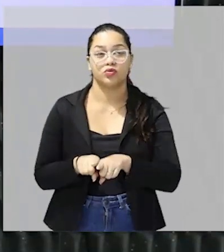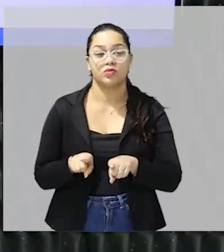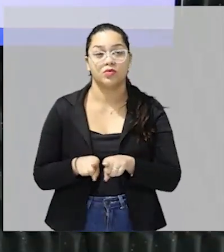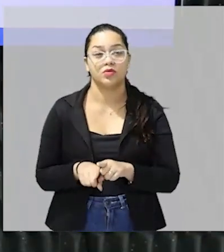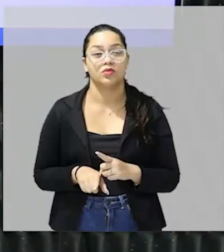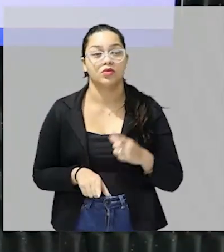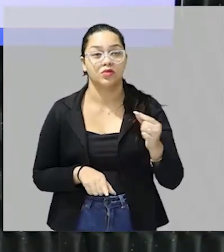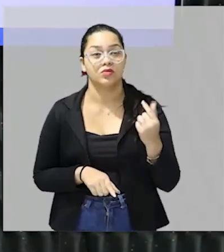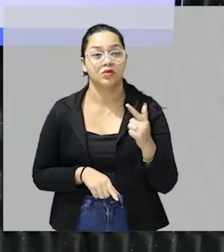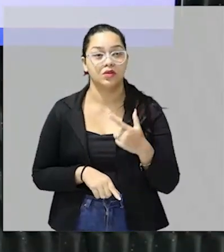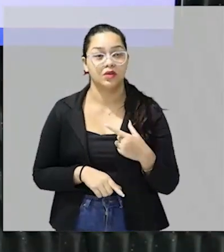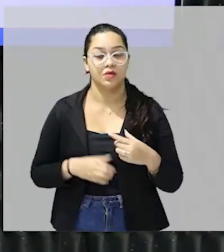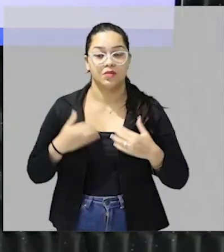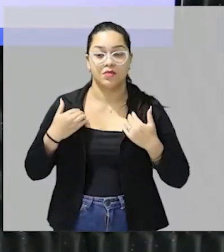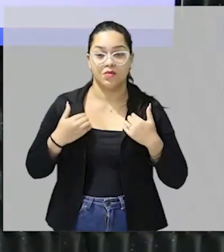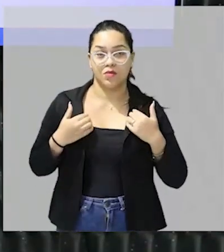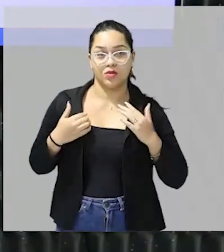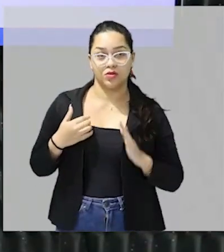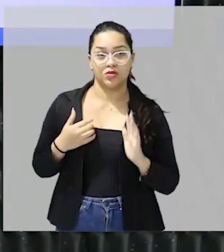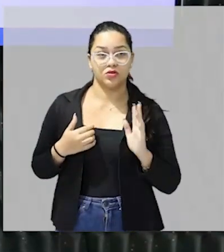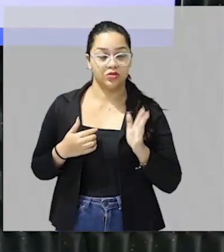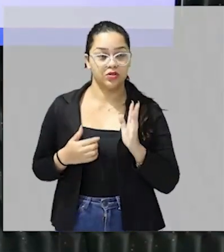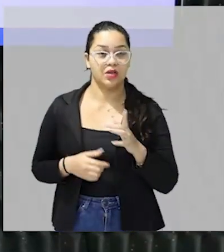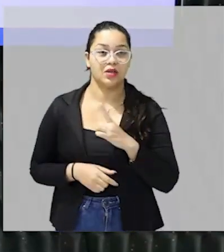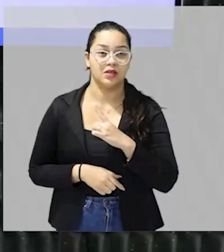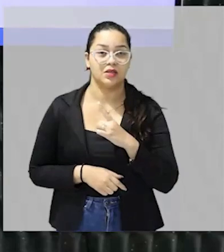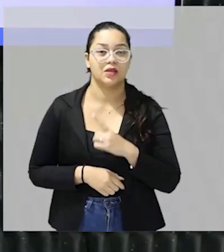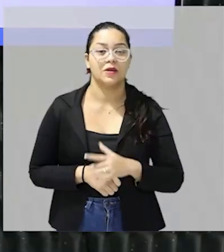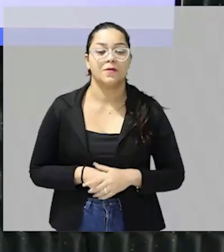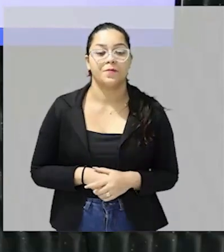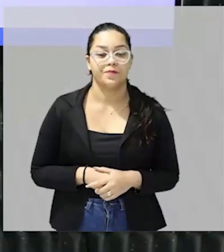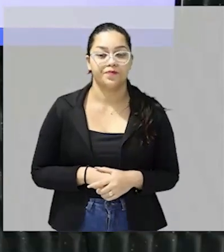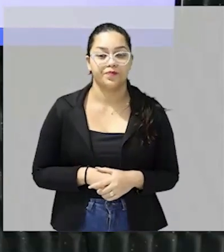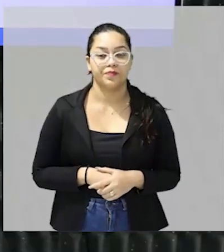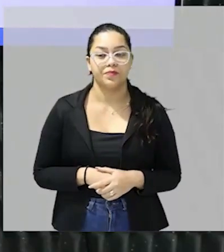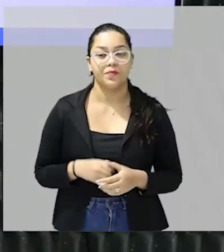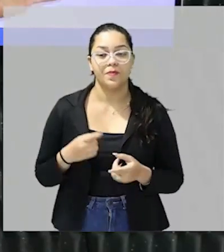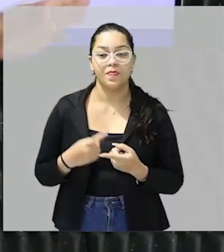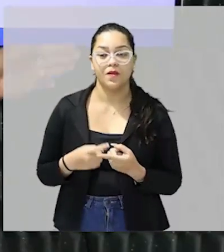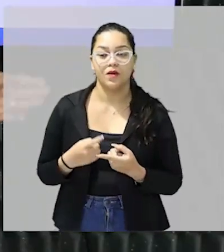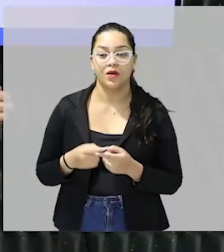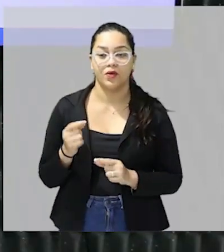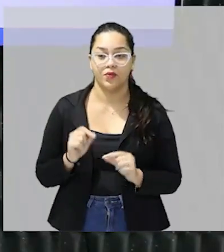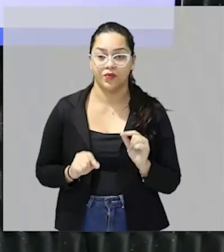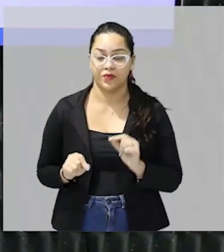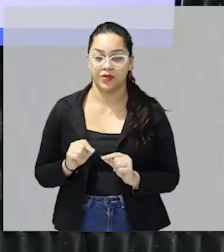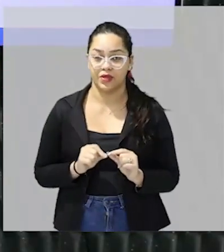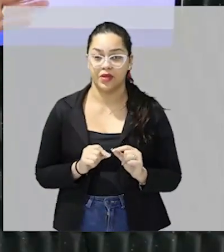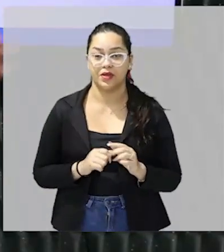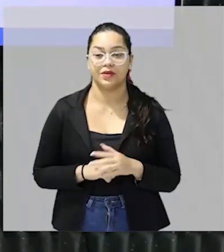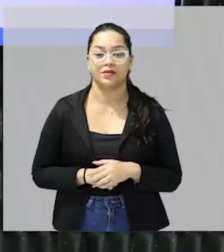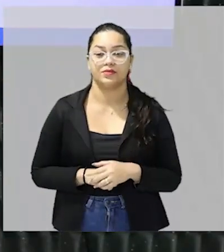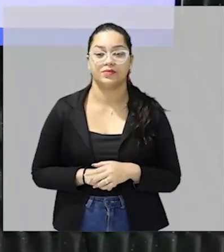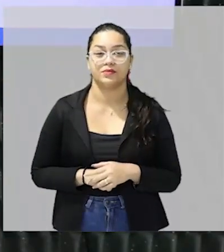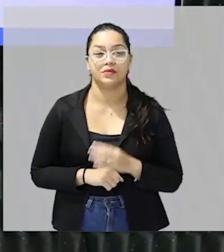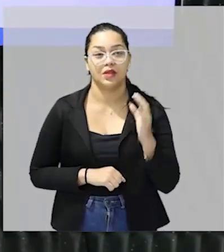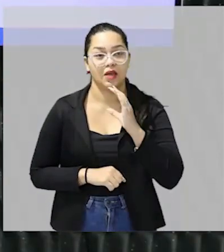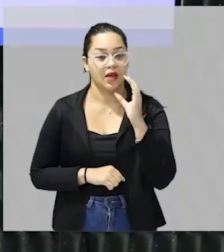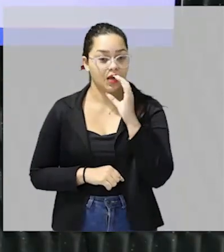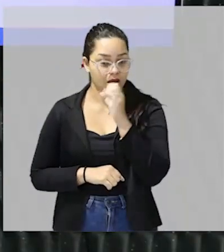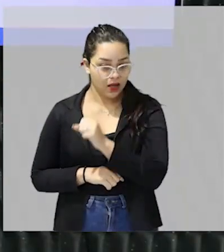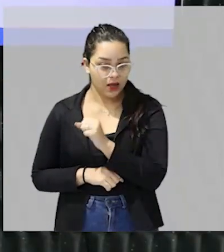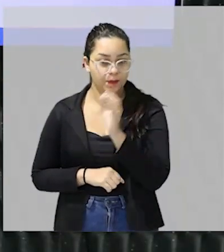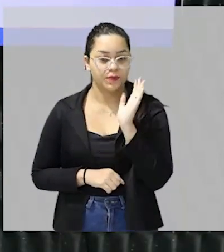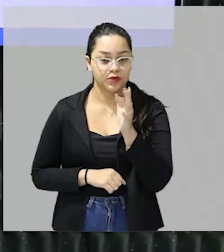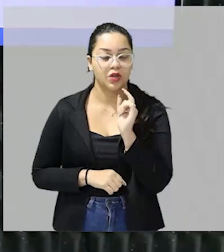do campo sem camisa, mostrando que já estava ali em forma. Porque atletas de alto nível, de alta performance,